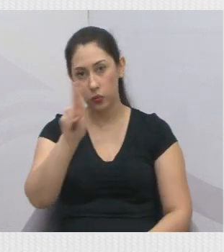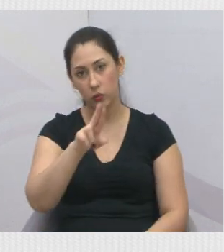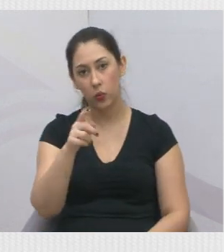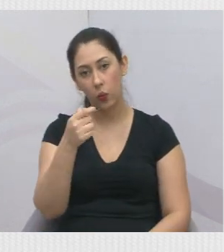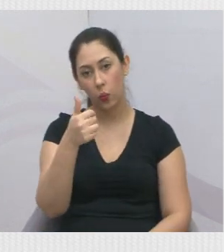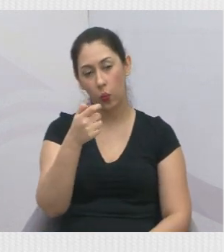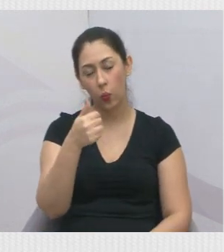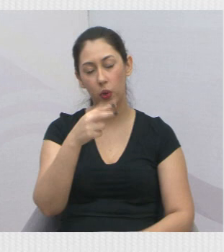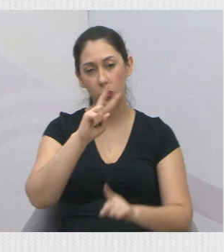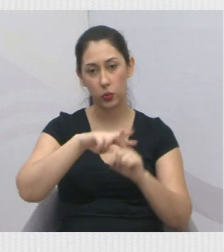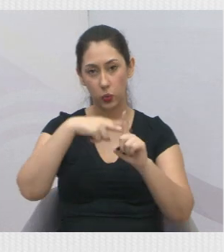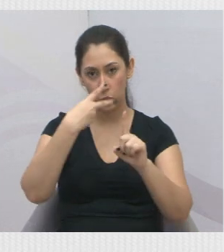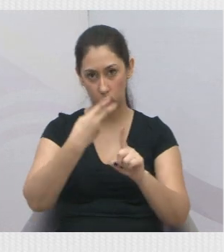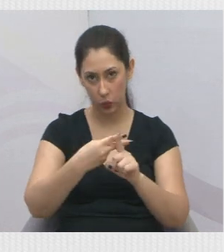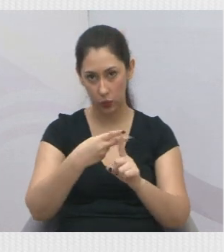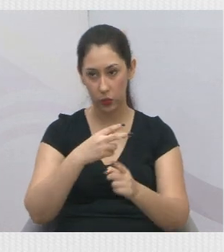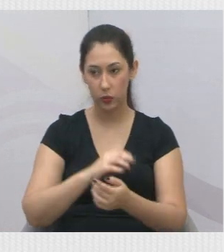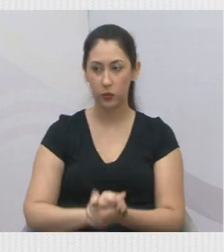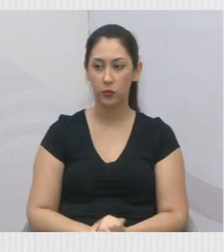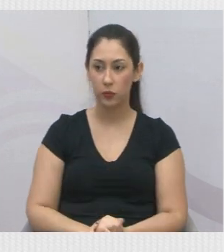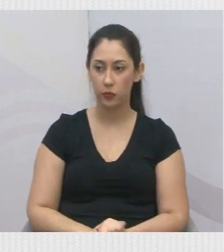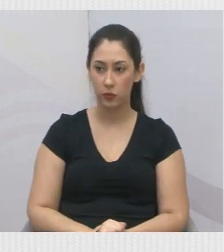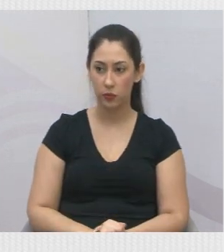meta colocada pela legislação.